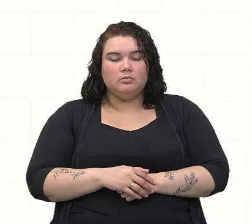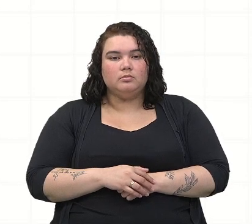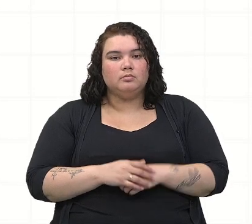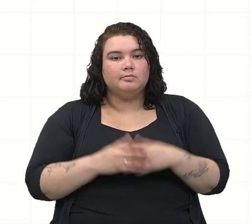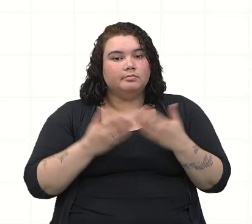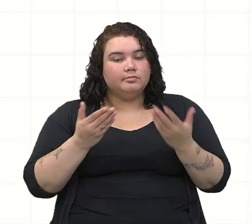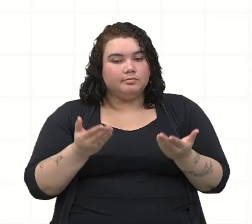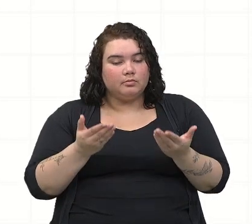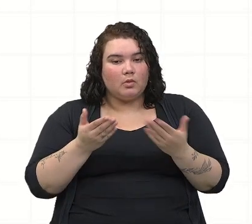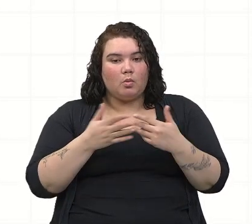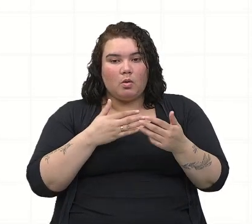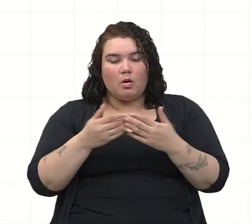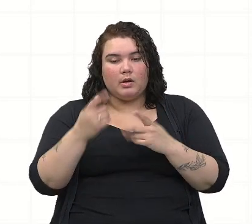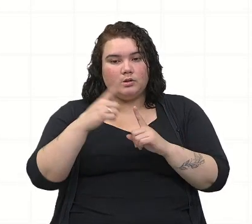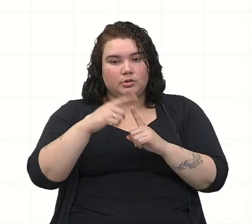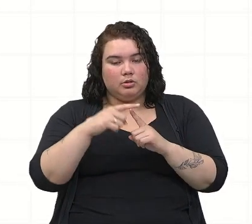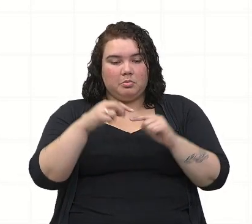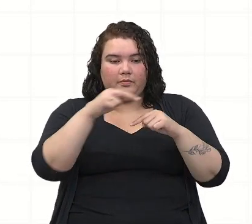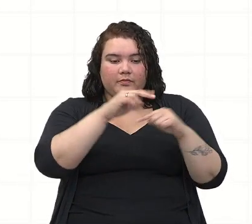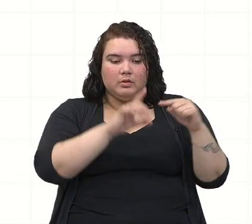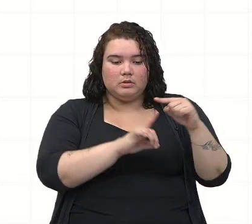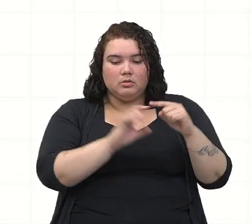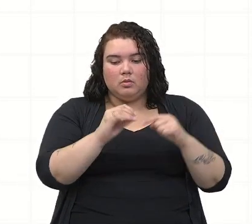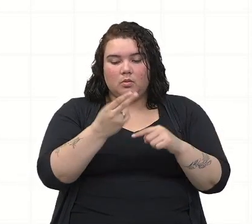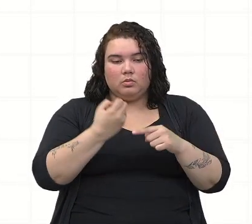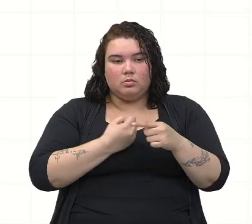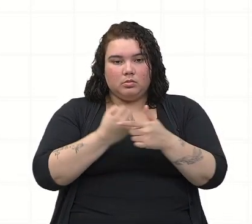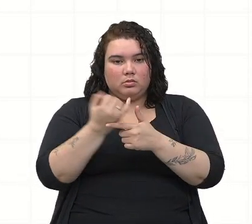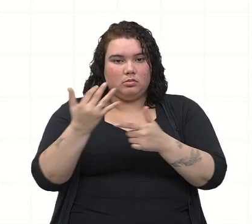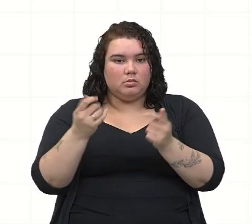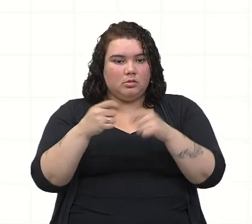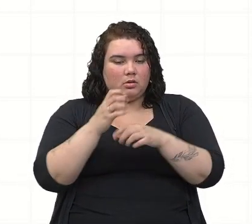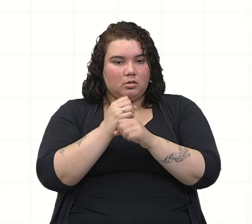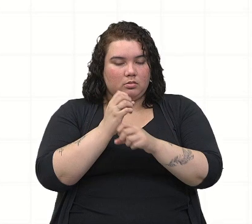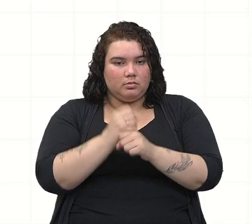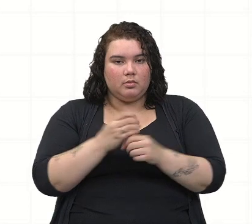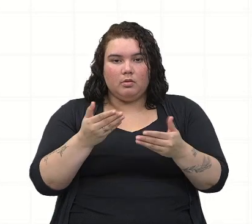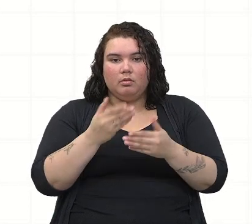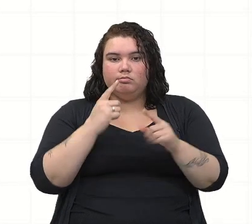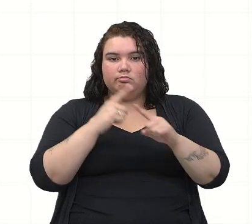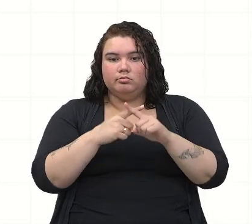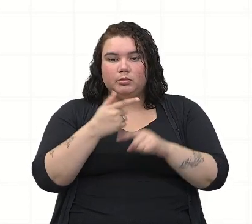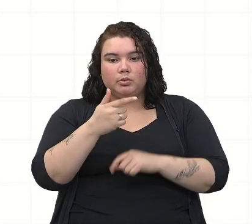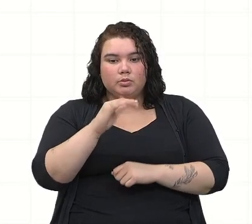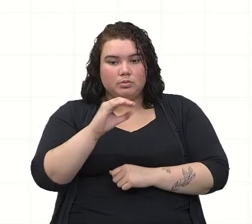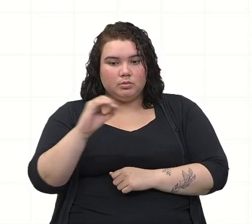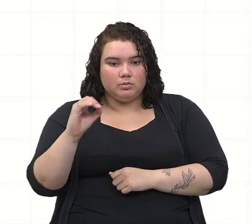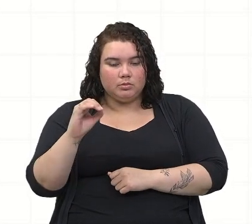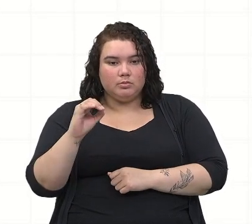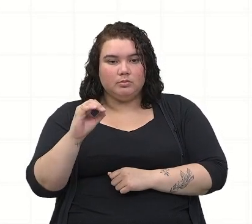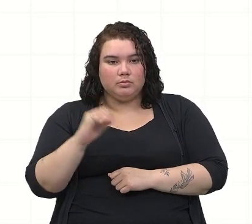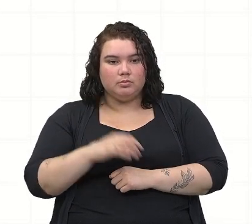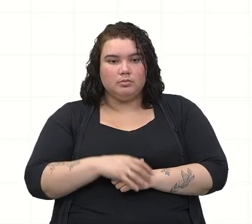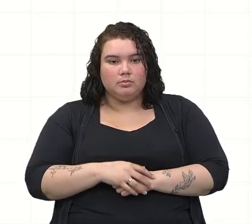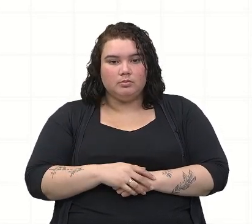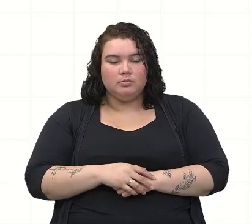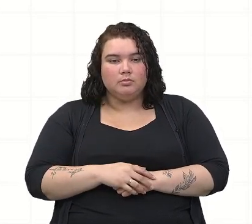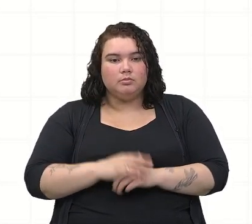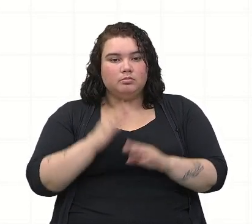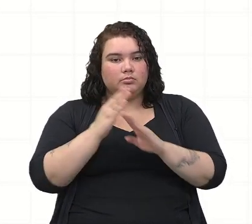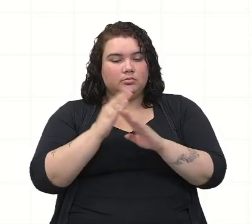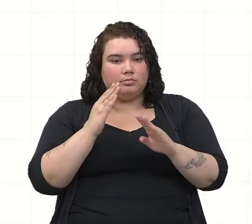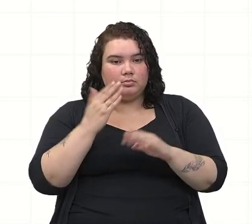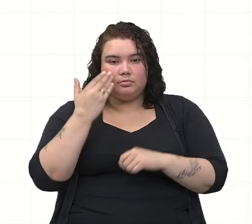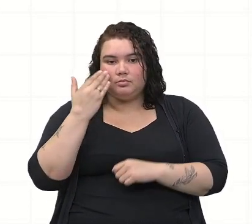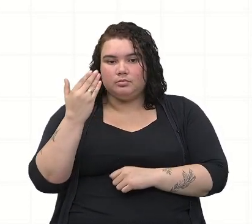qualquer um desses formatos aqui, para fazermos as contas. Vamos multiplicar por 200, né? E descobrir aqui, ó, o